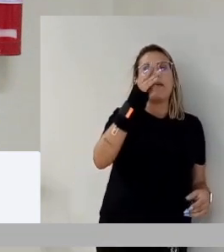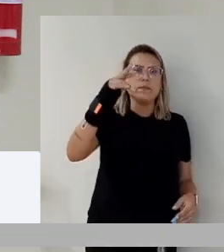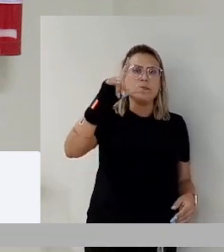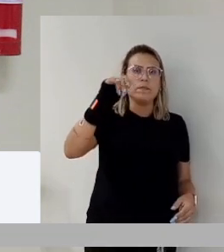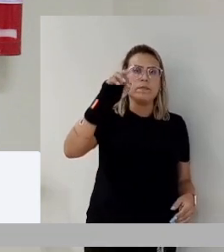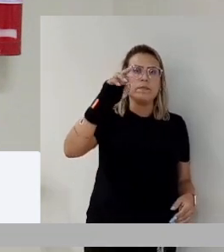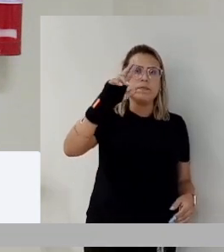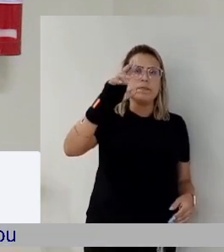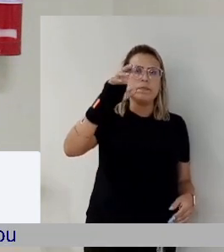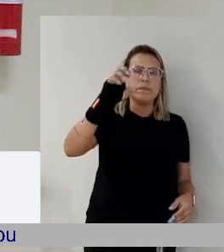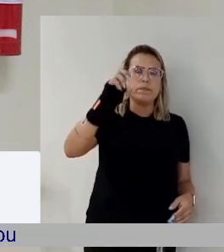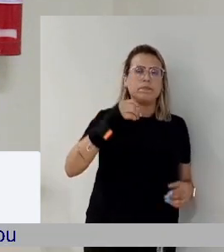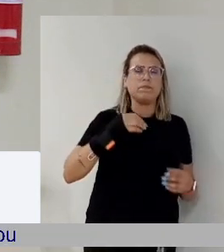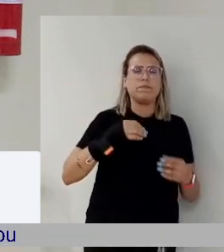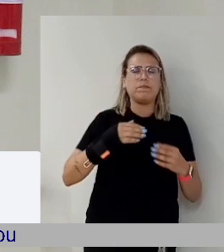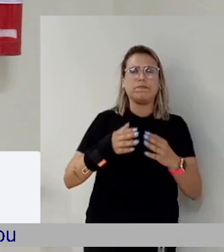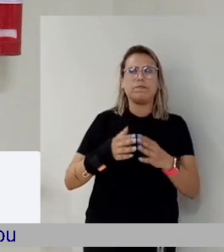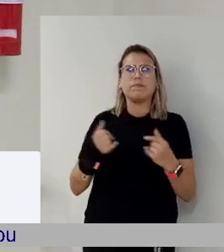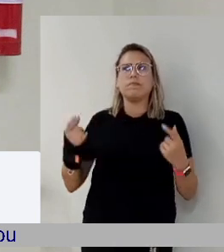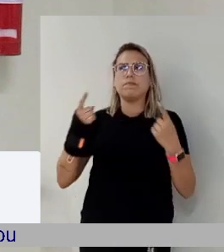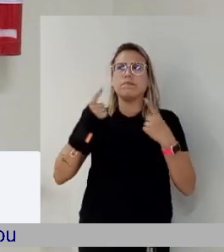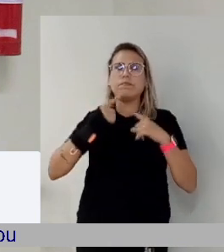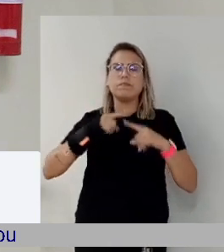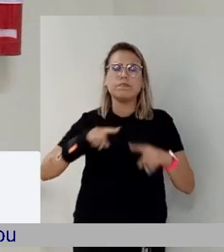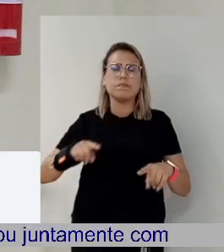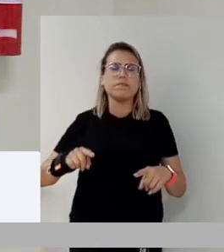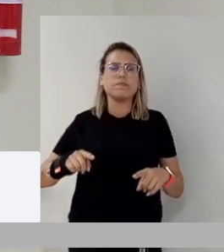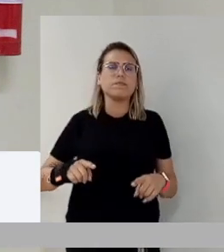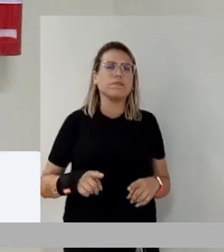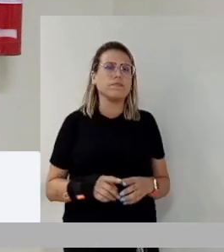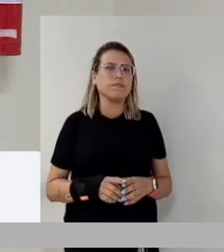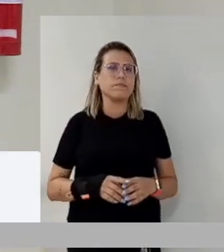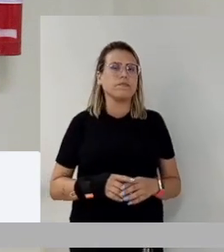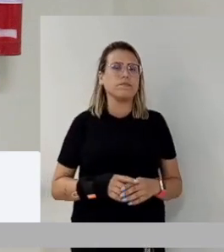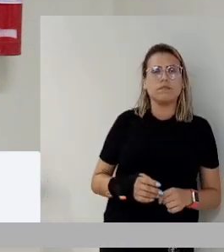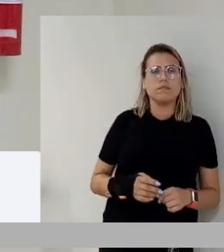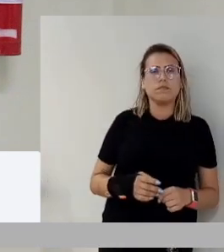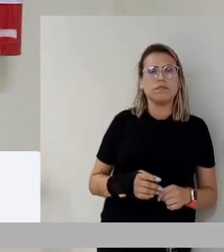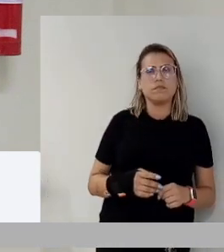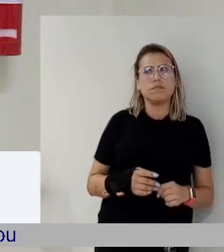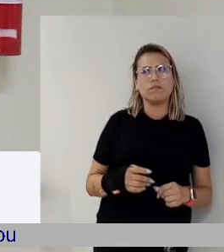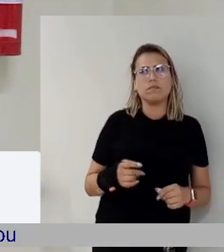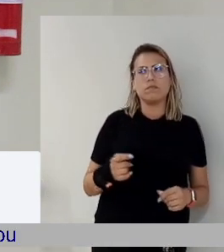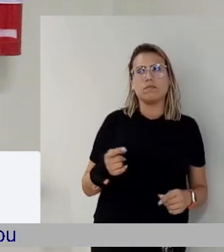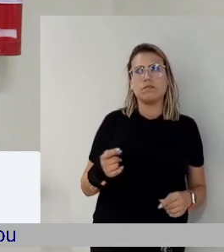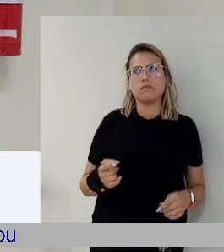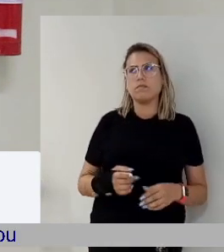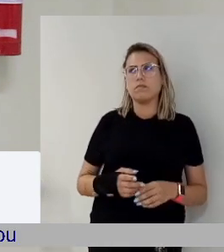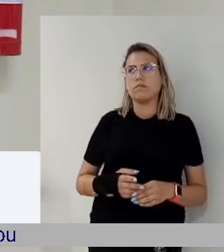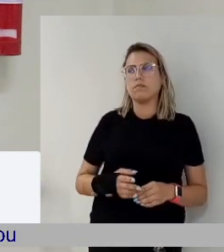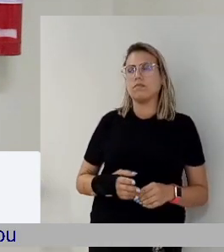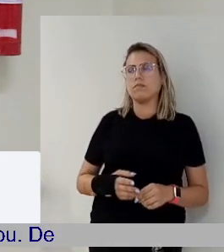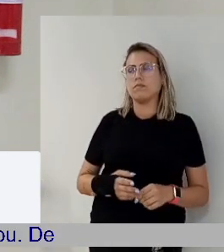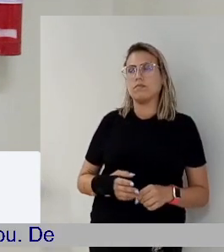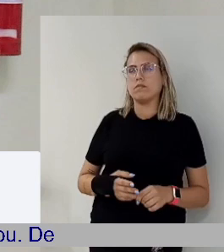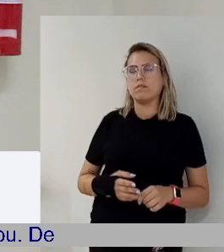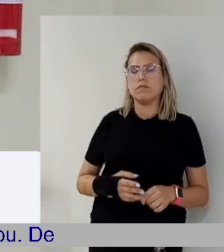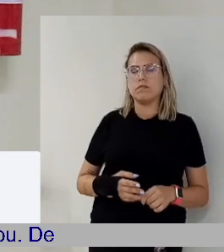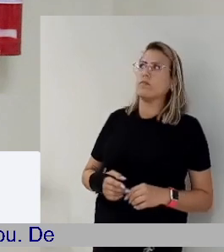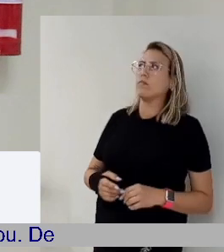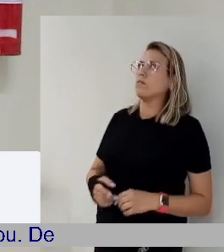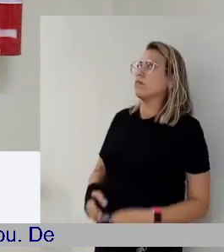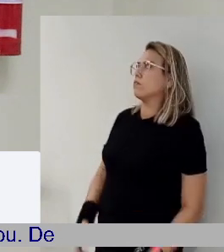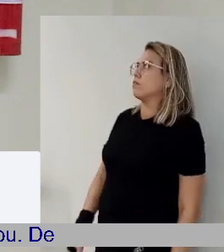gente cobrou reivindicou juntamente com a população um um questão de